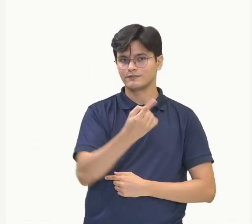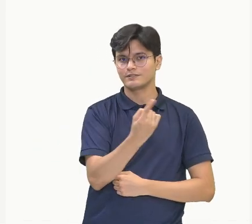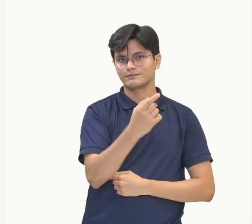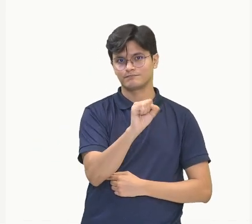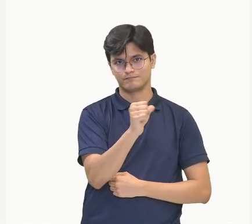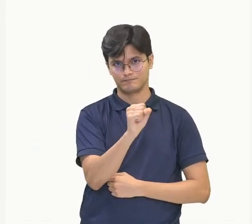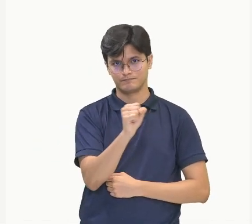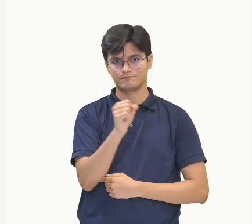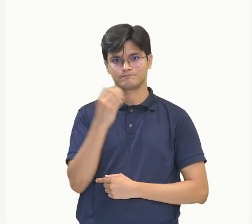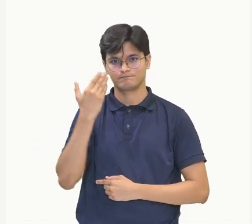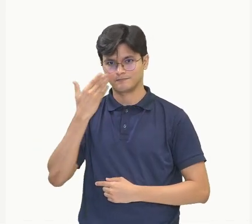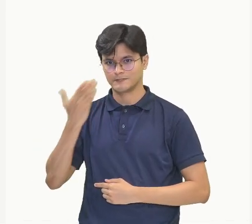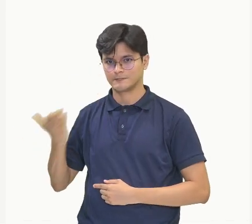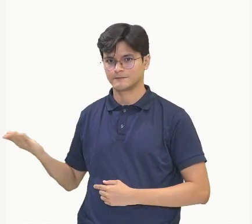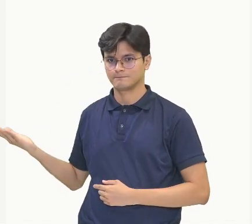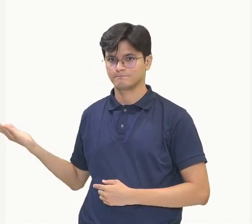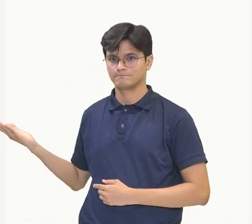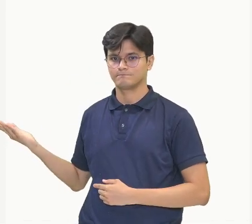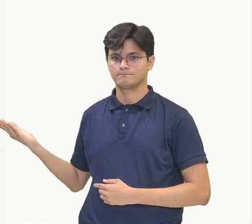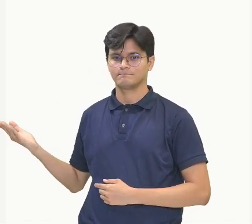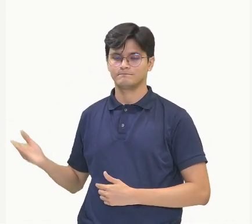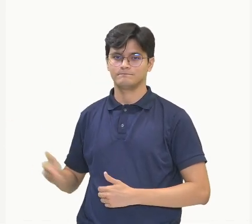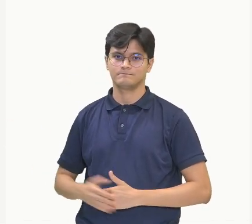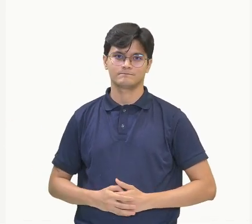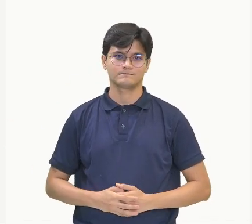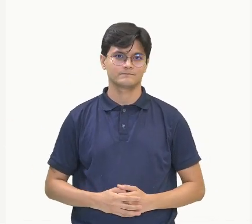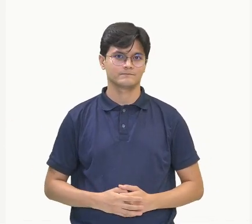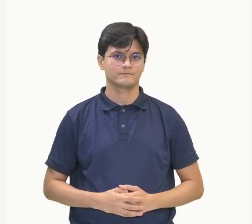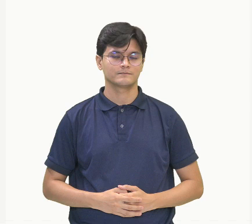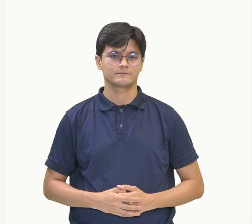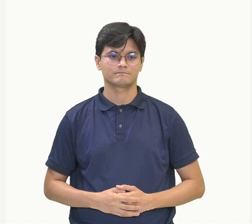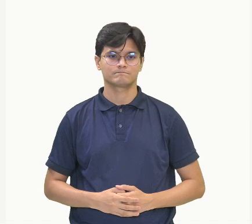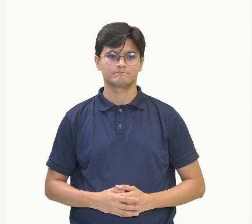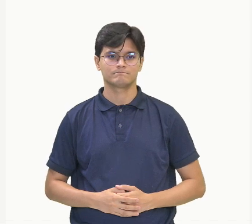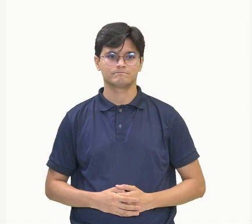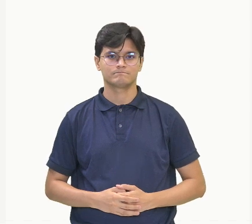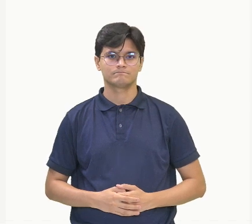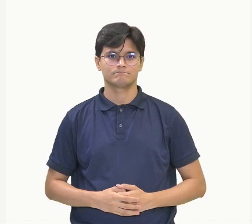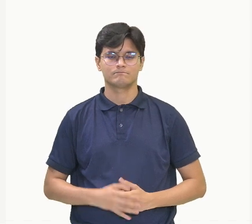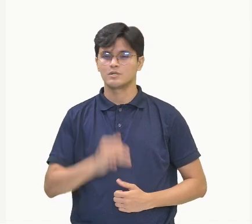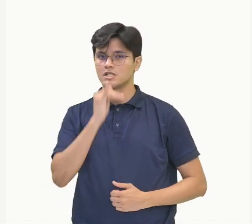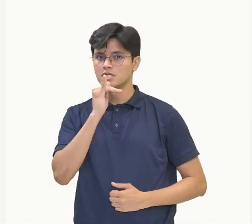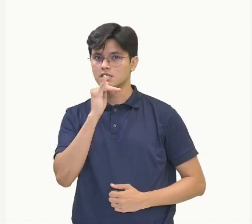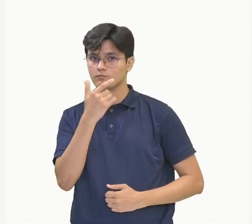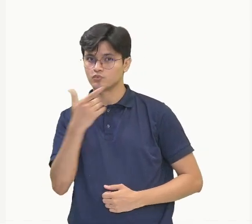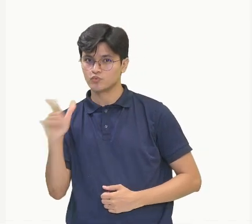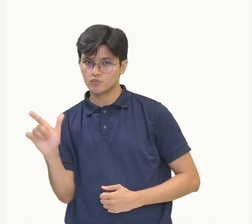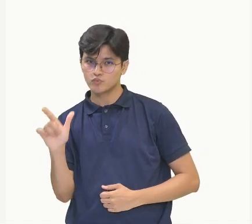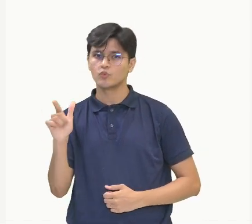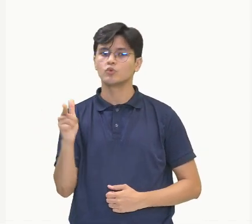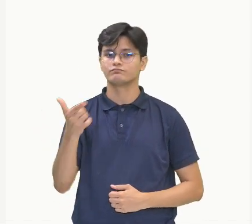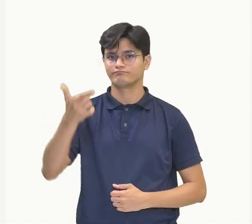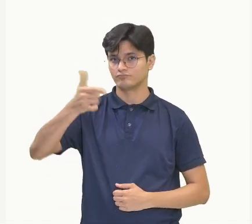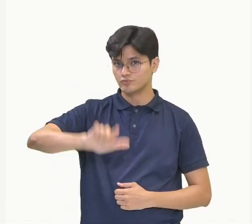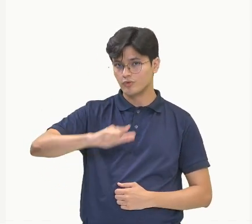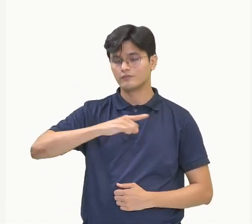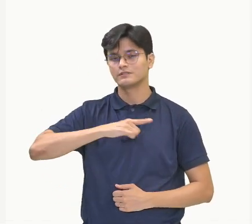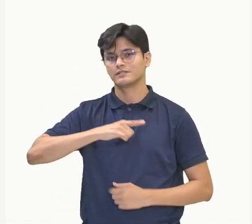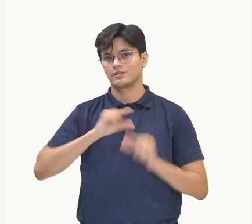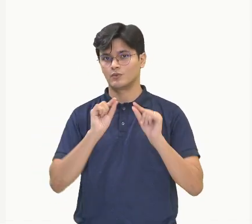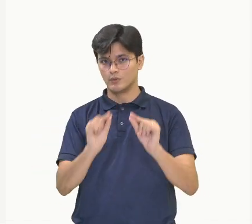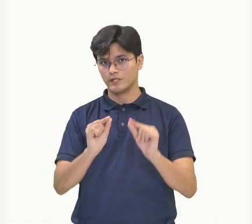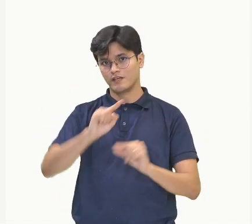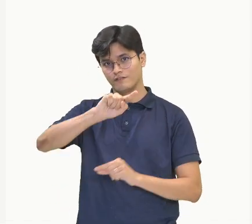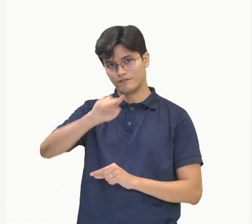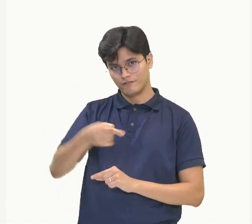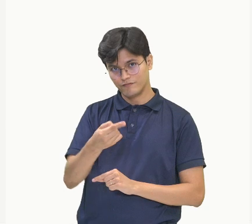718 dividido por 100. E aqui, ó, novamente, eu tenho quantos zeros atrás